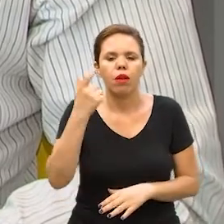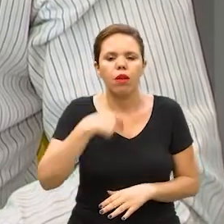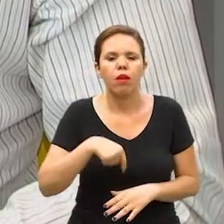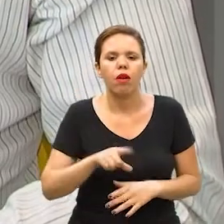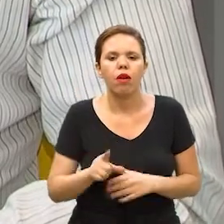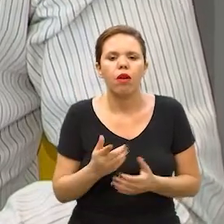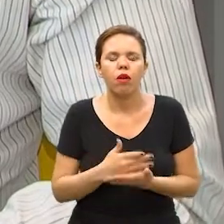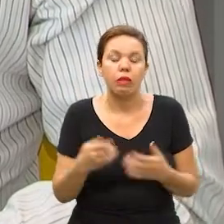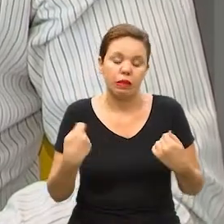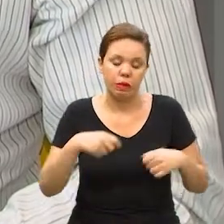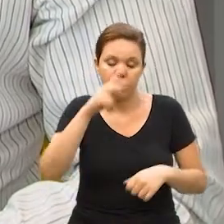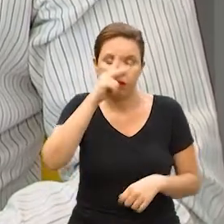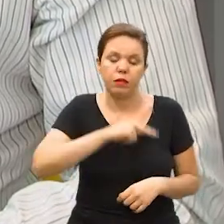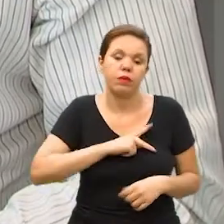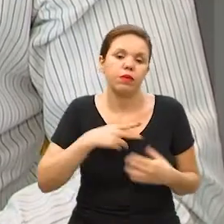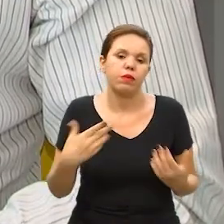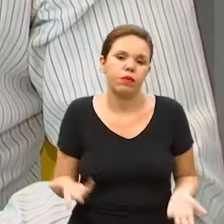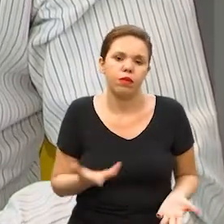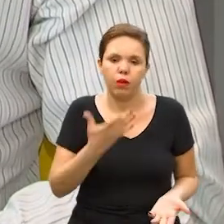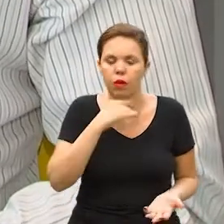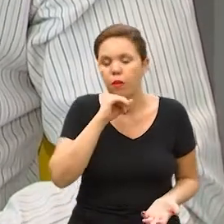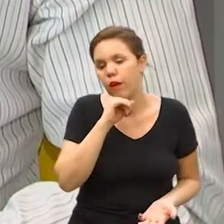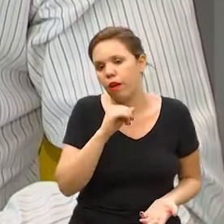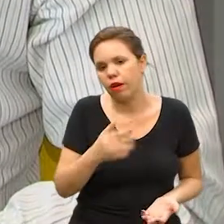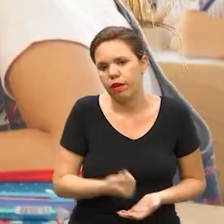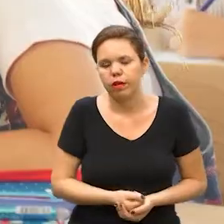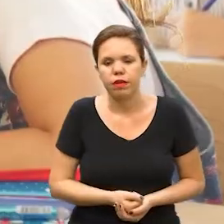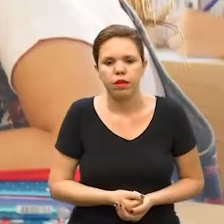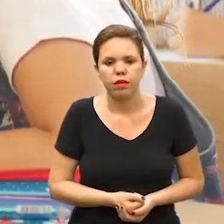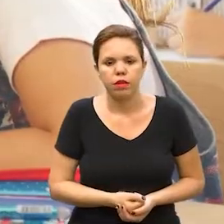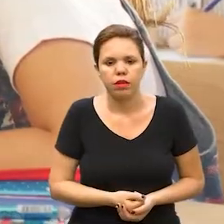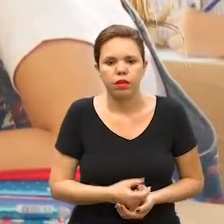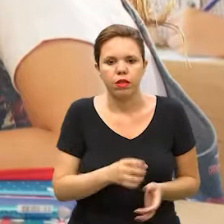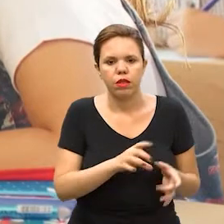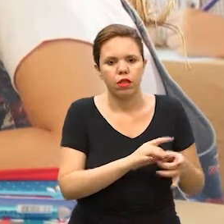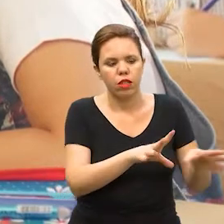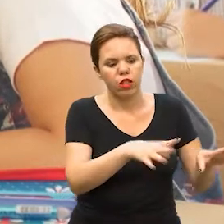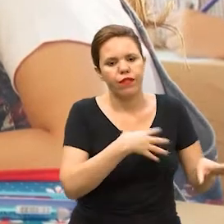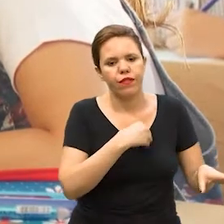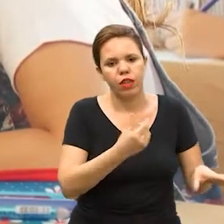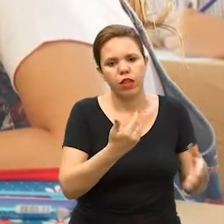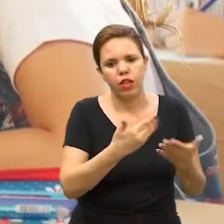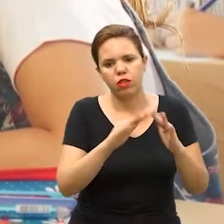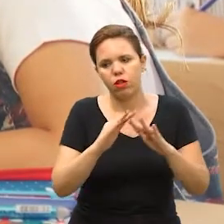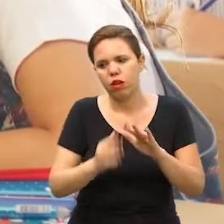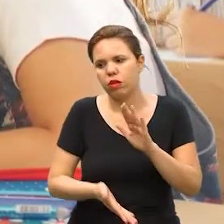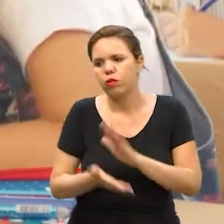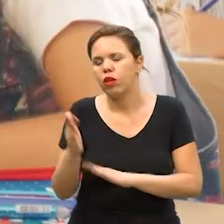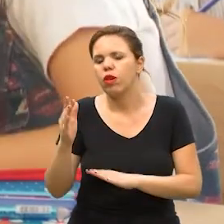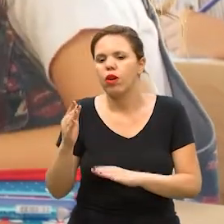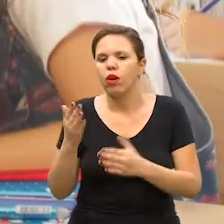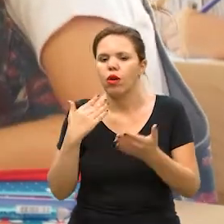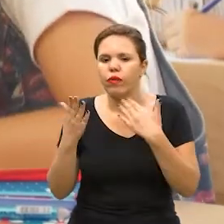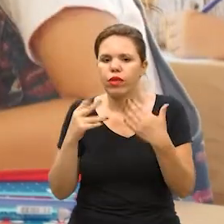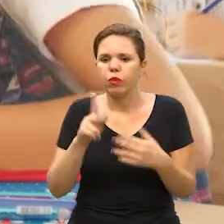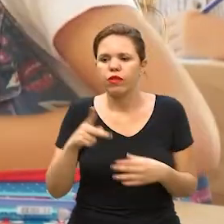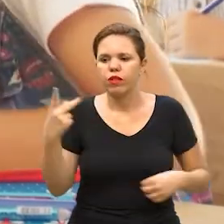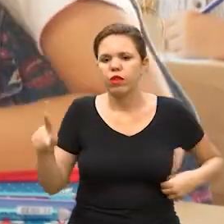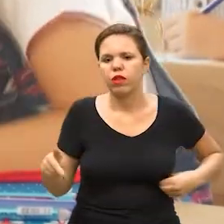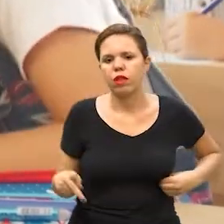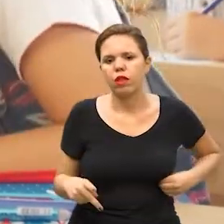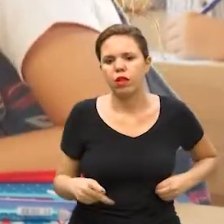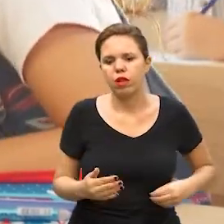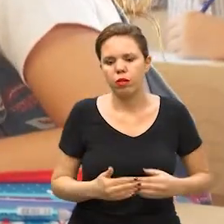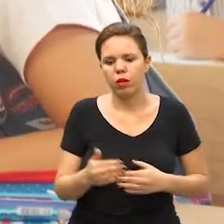por necessidade própria, né? Como pai, deixando a filha na escola e tendo dificuldade de conversar com a professora dela a partir